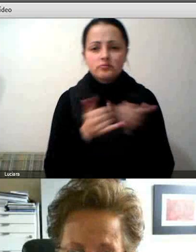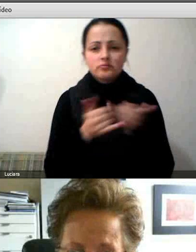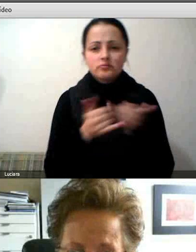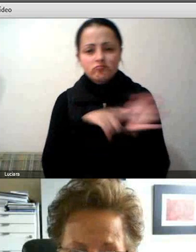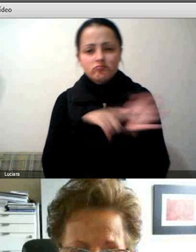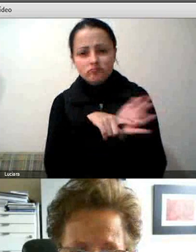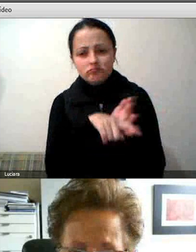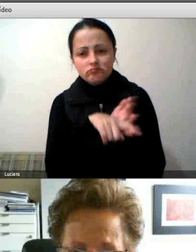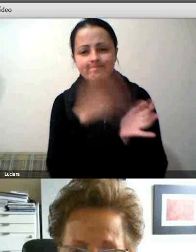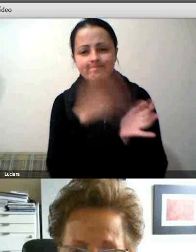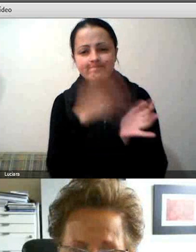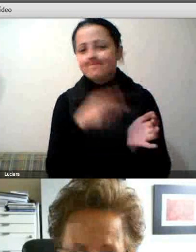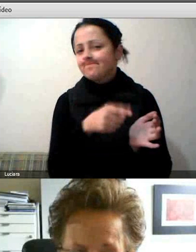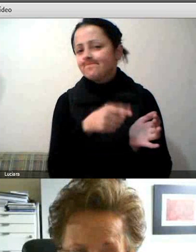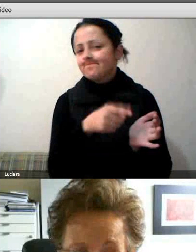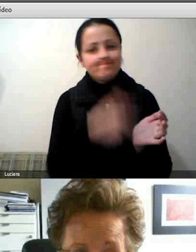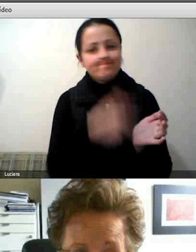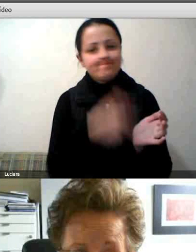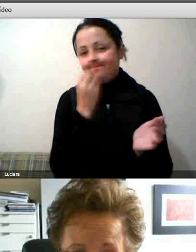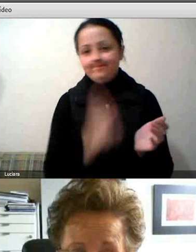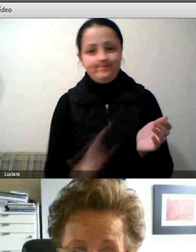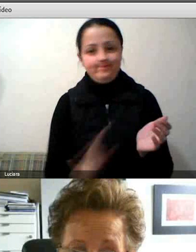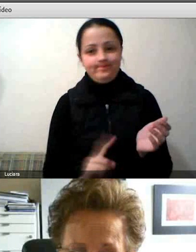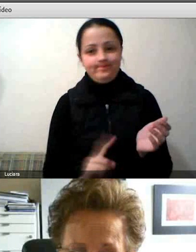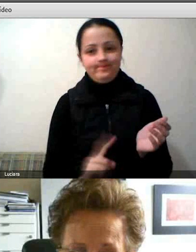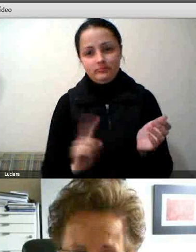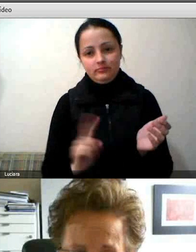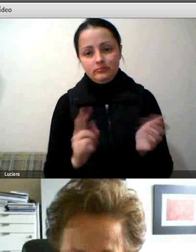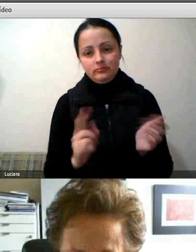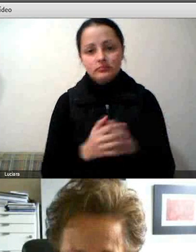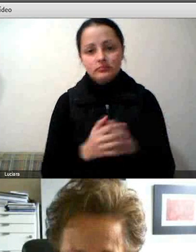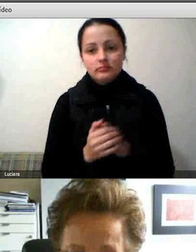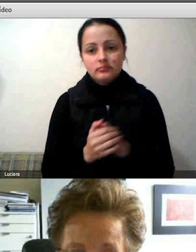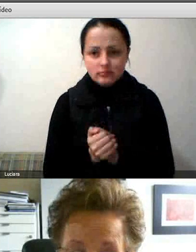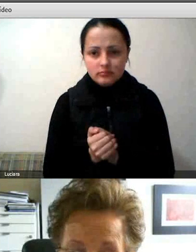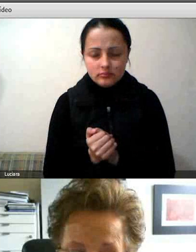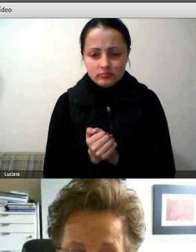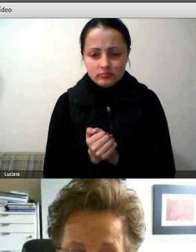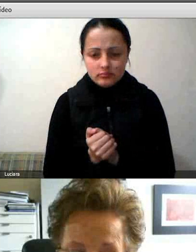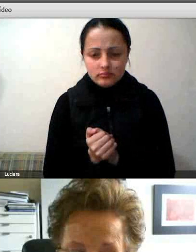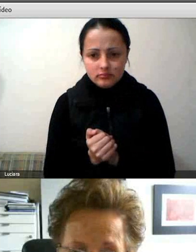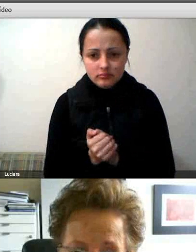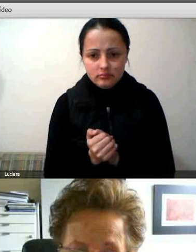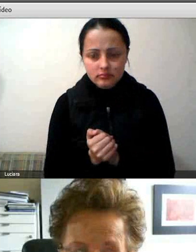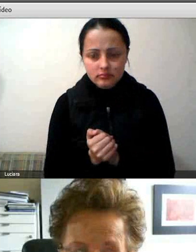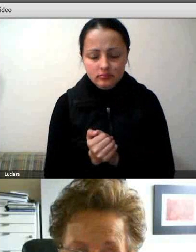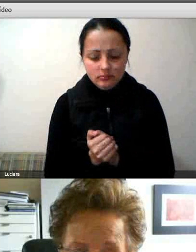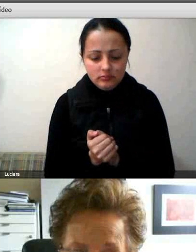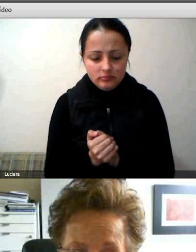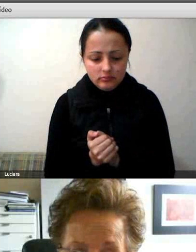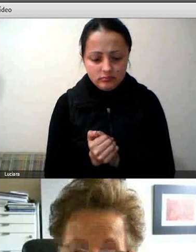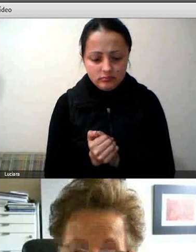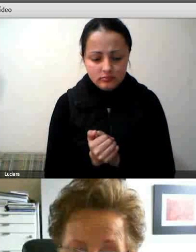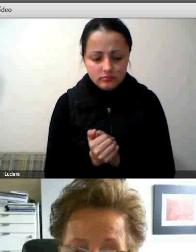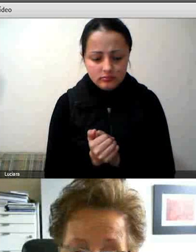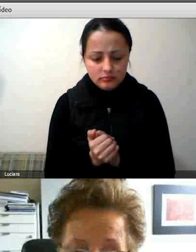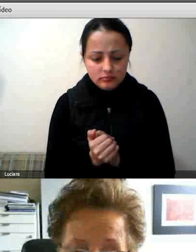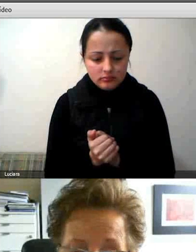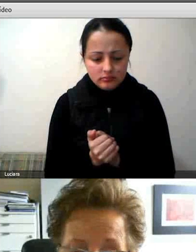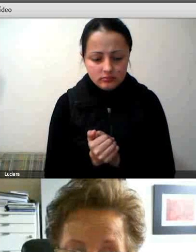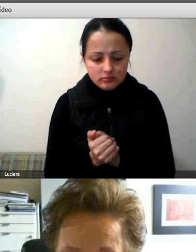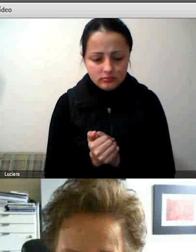a potencialidade da epistemologia genética nos dá subsídios para a gente saber diagnosticar quando uma